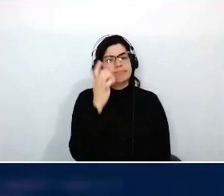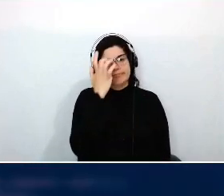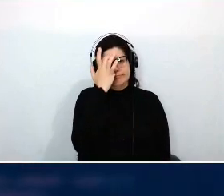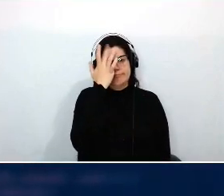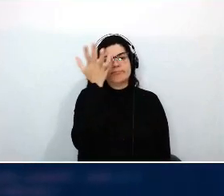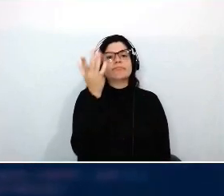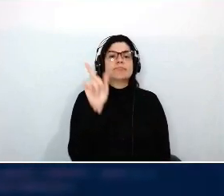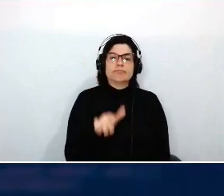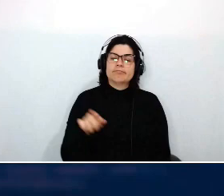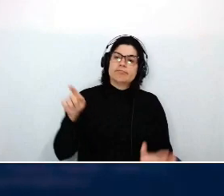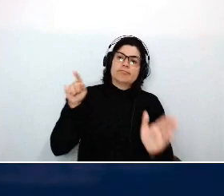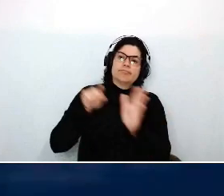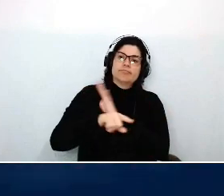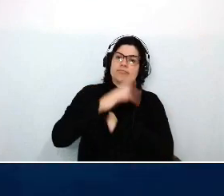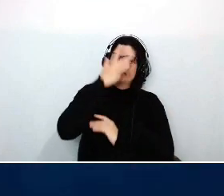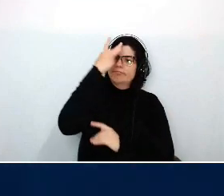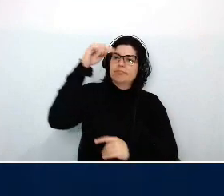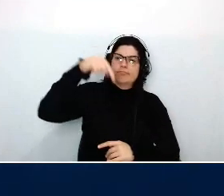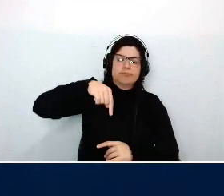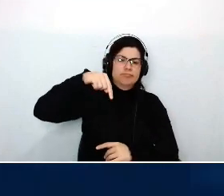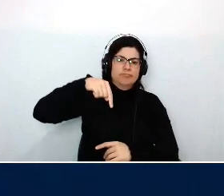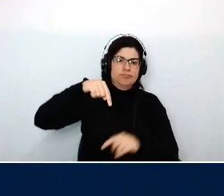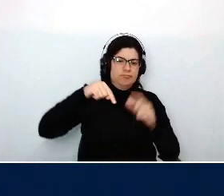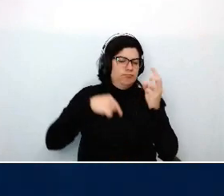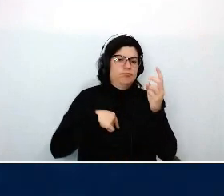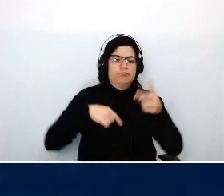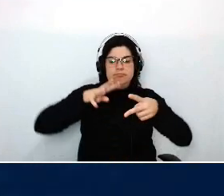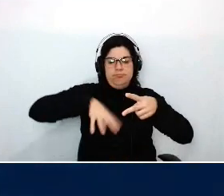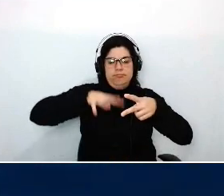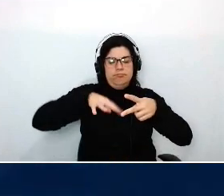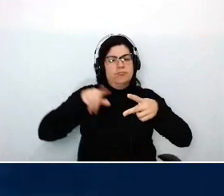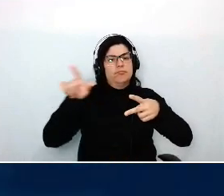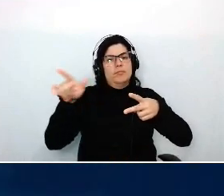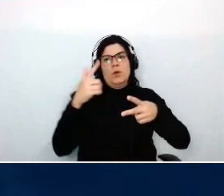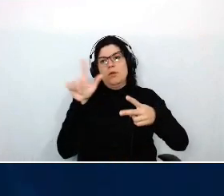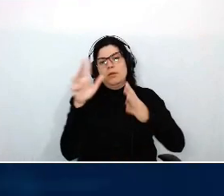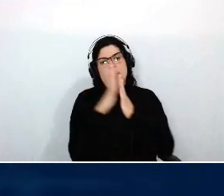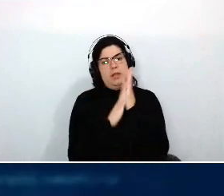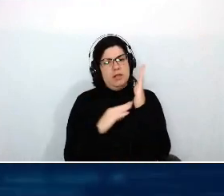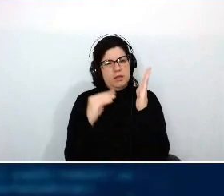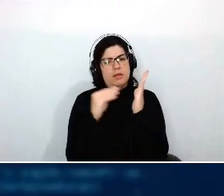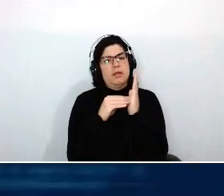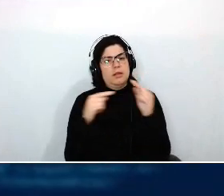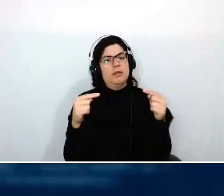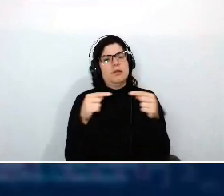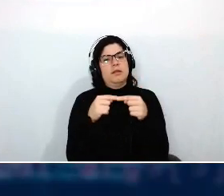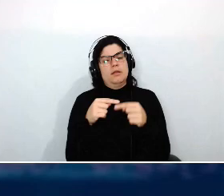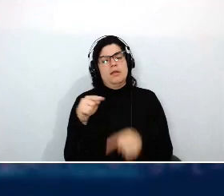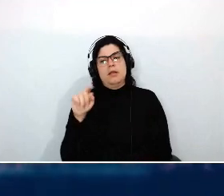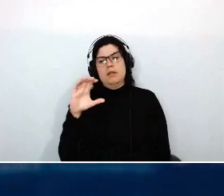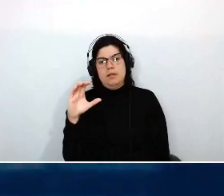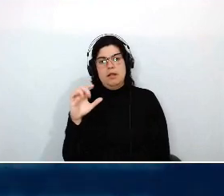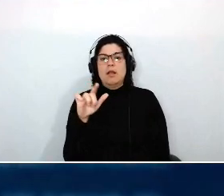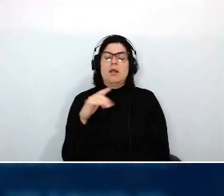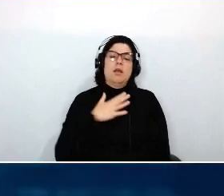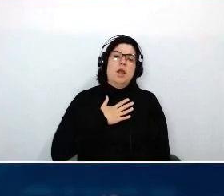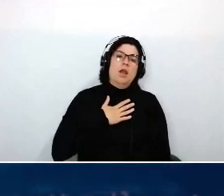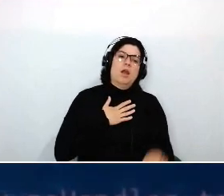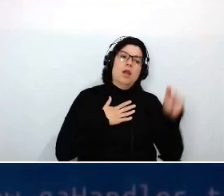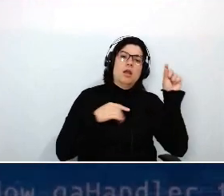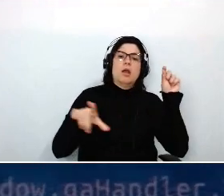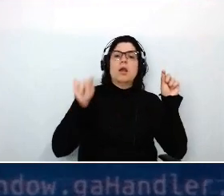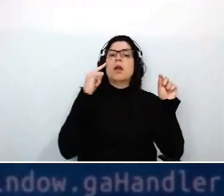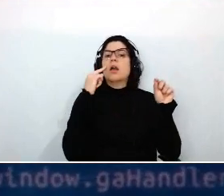para qualquer pessoa no evento aqui que não é uma pessoa programadora dessas linguagens baseadas em C, se ela prefere vê isso